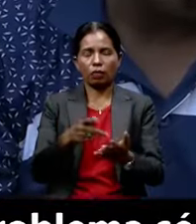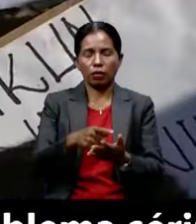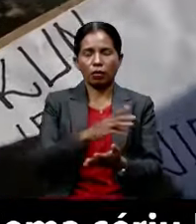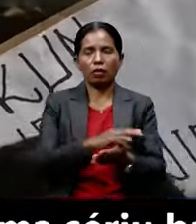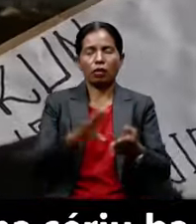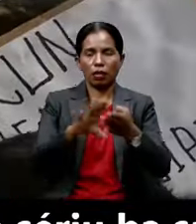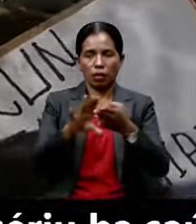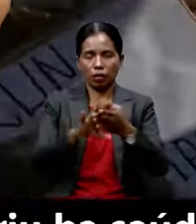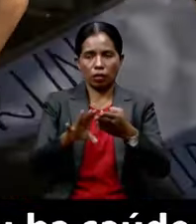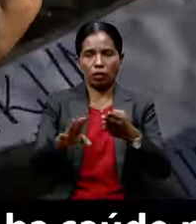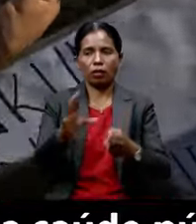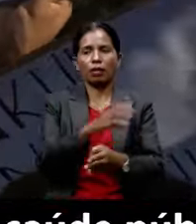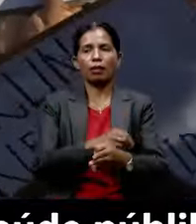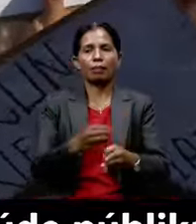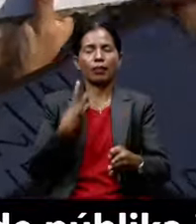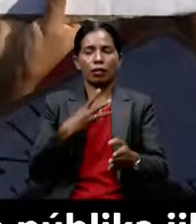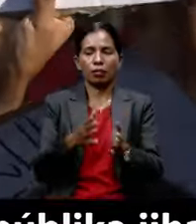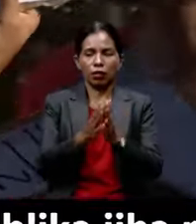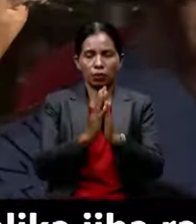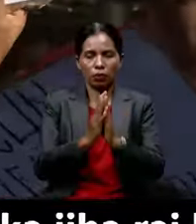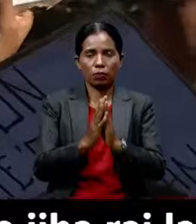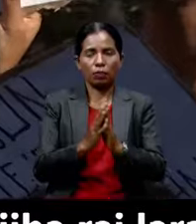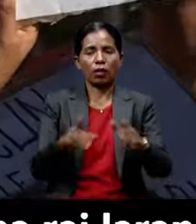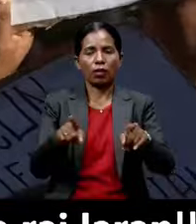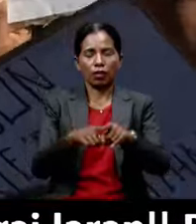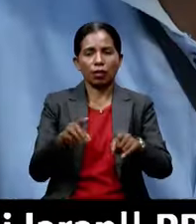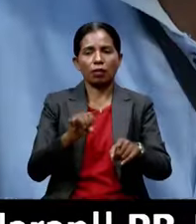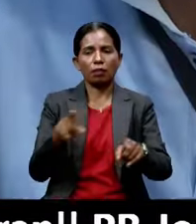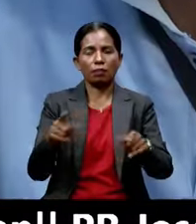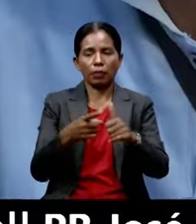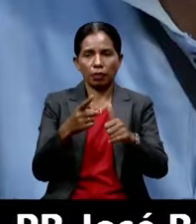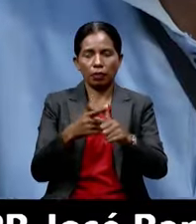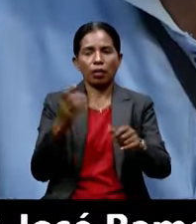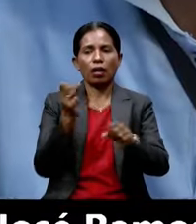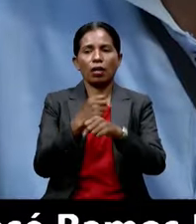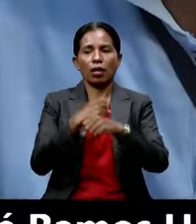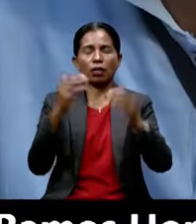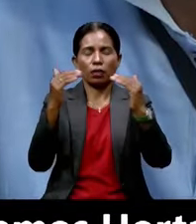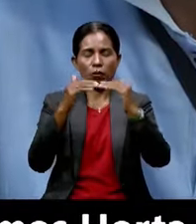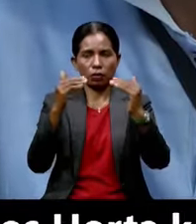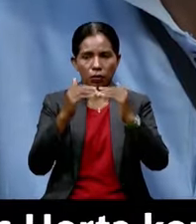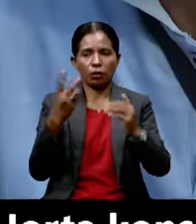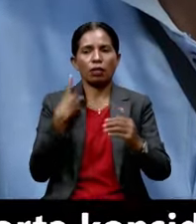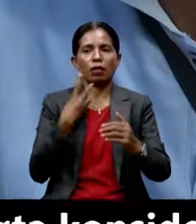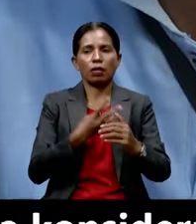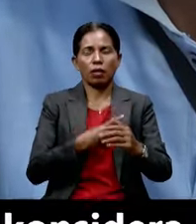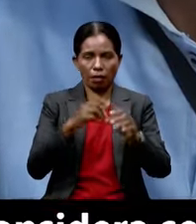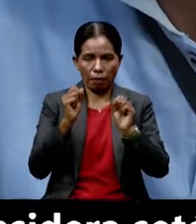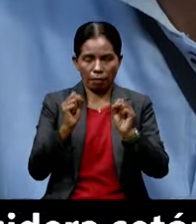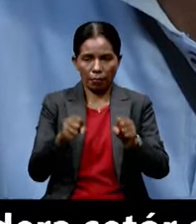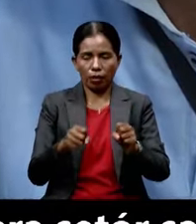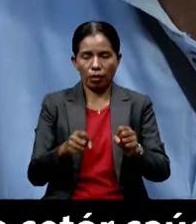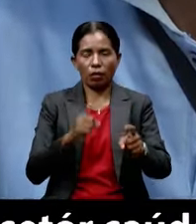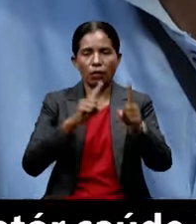bema, o prazo limitado? A minha exige, mas que nesse hoje, né? Primeiro tem que ralo diálogo. Ralo diálogo a tu, no né, bele,